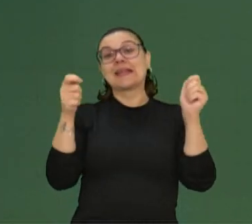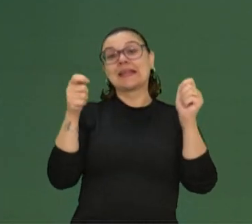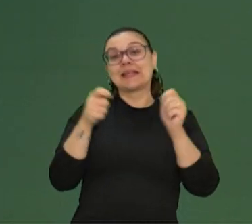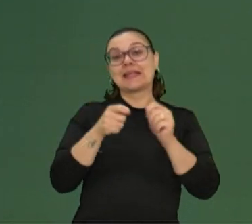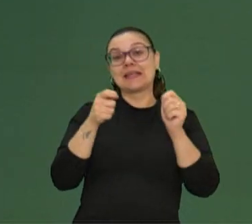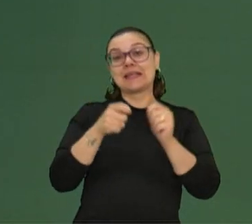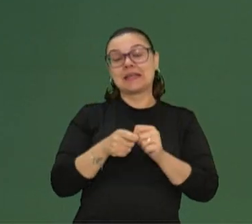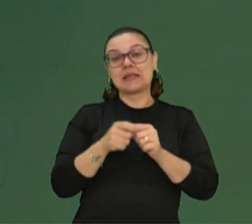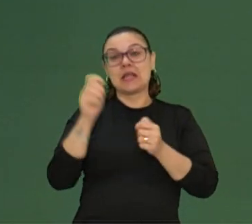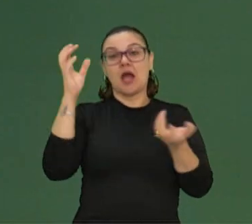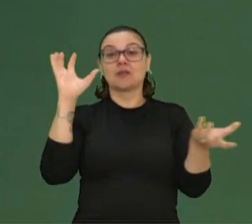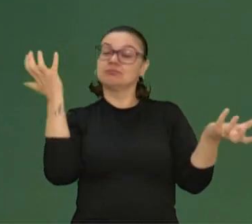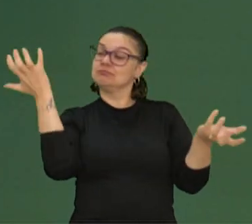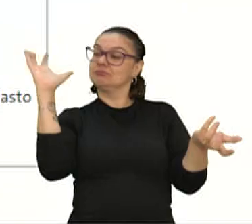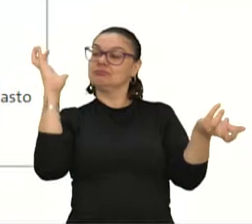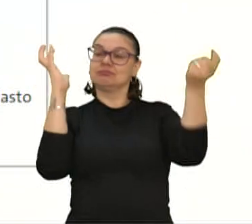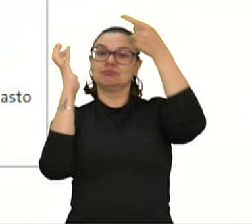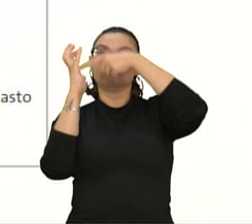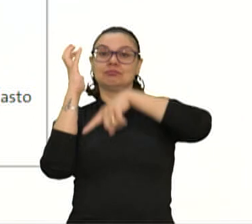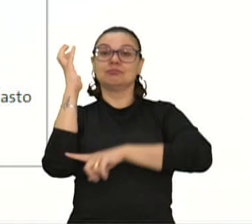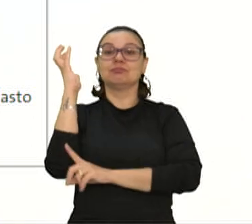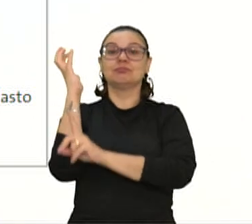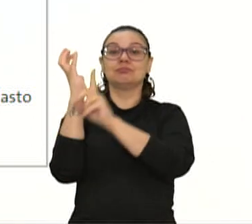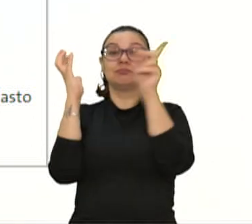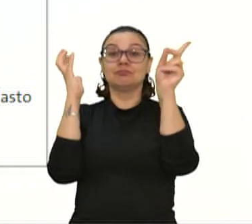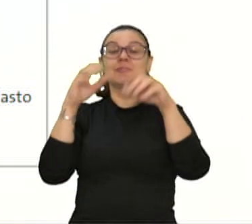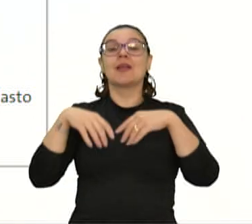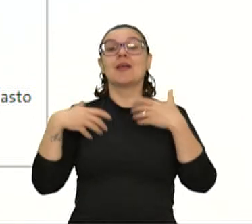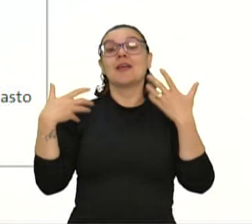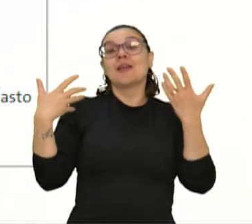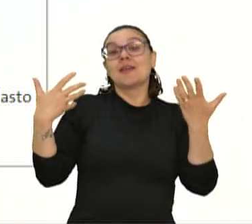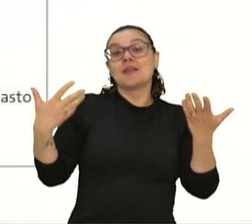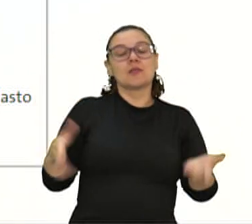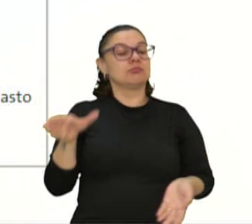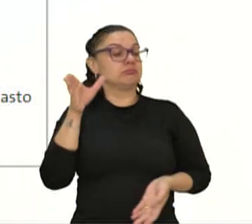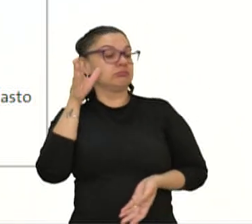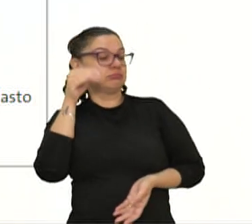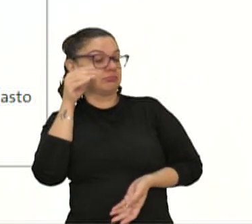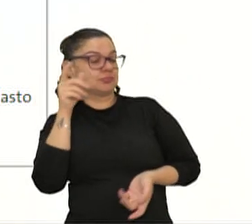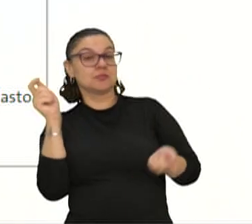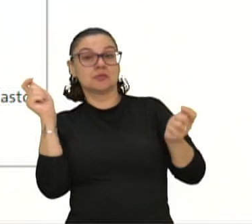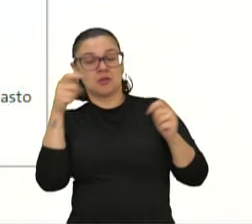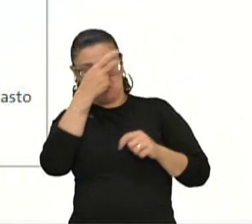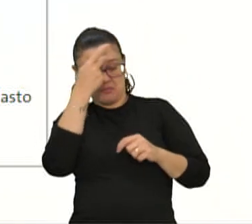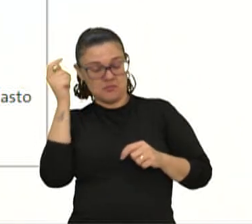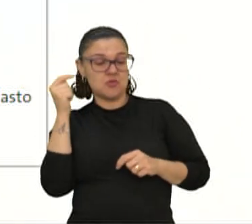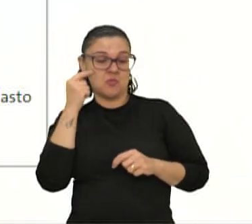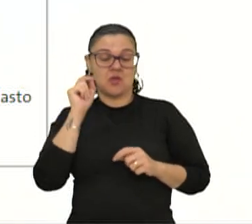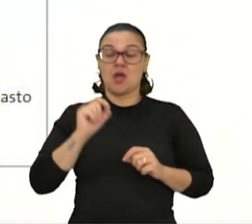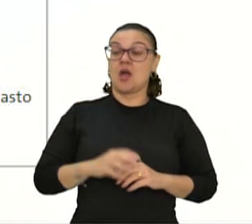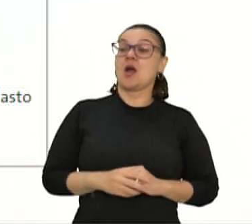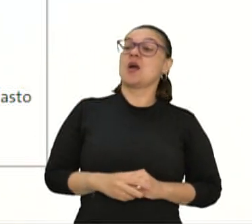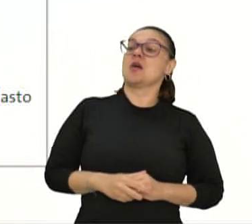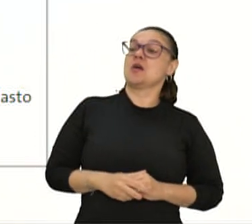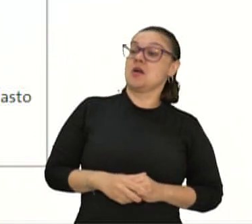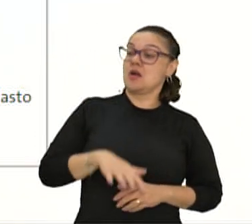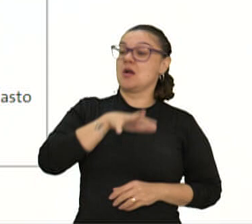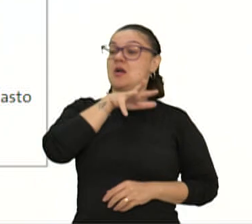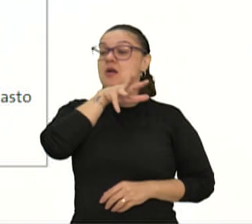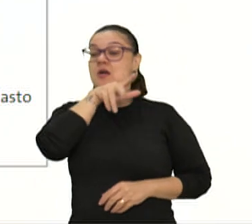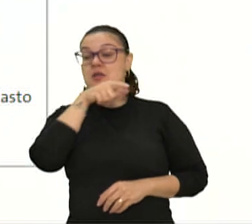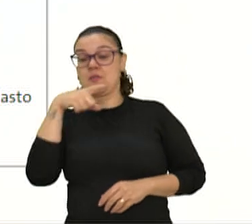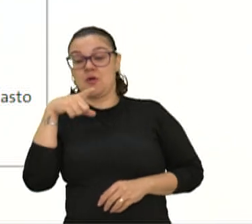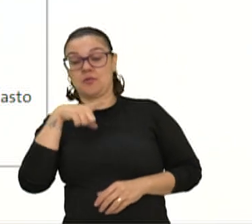fazer fotossíntese. E aí algo bem interessante para as pessoas, que geralmente imagina assim, então, animais têm